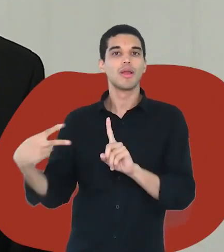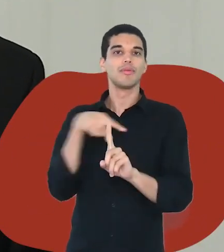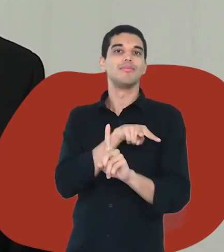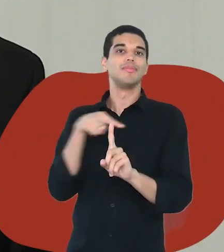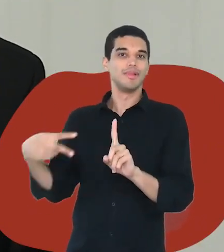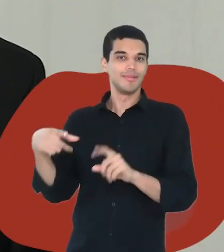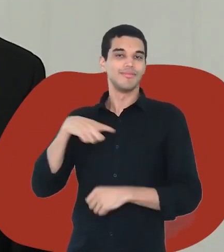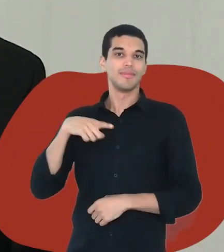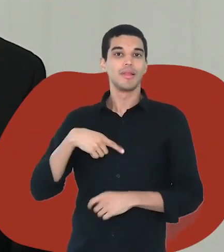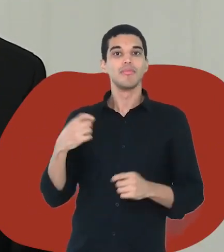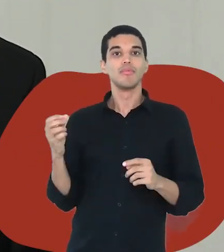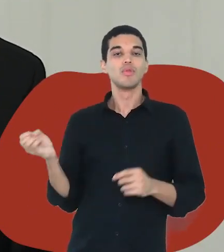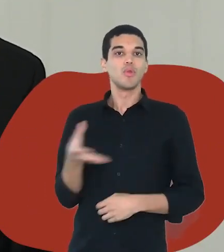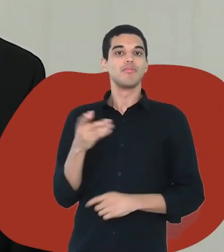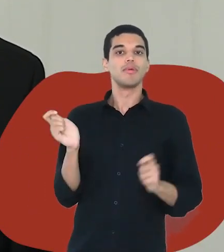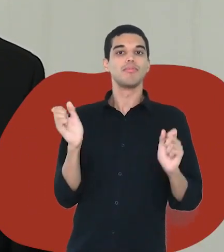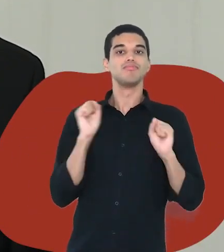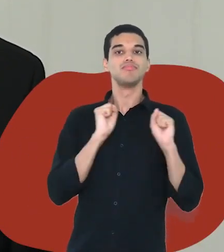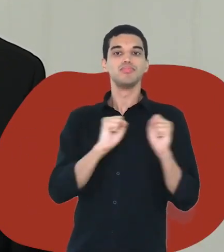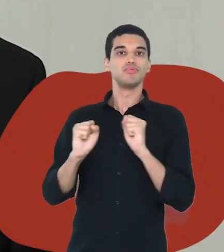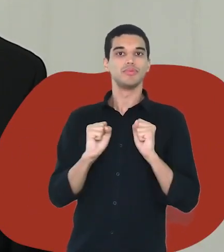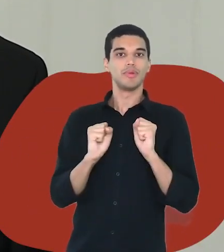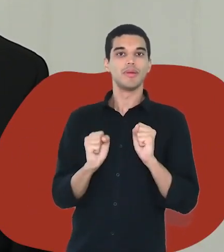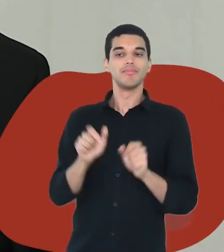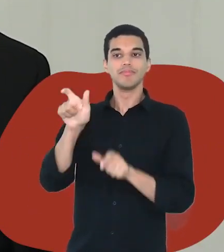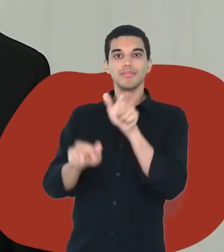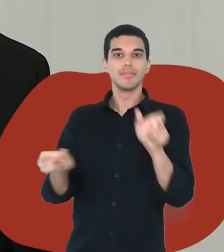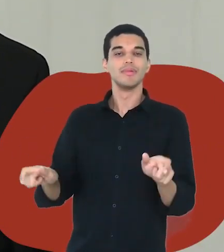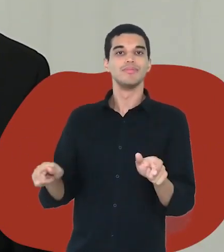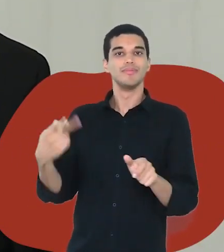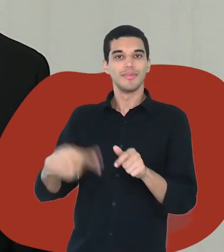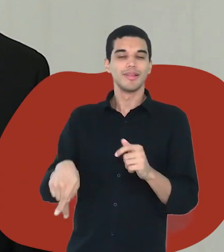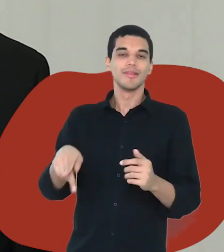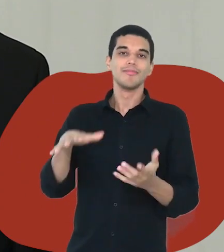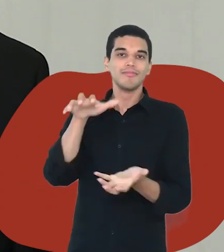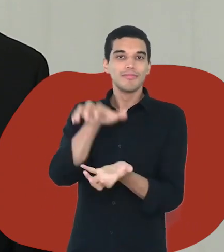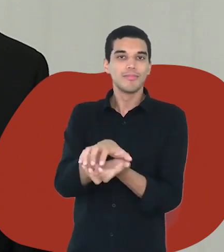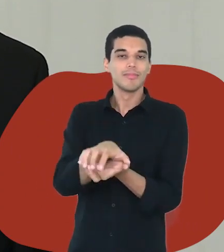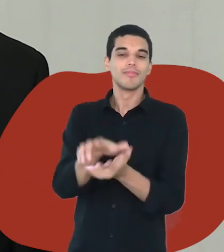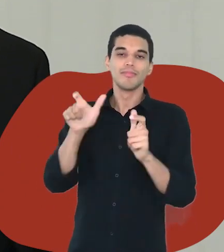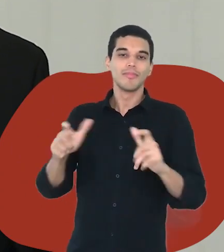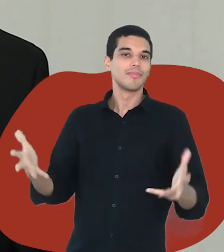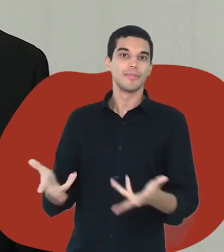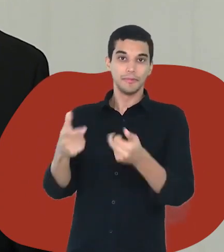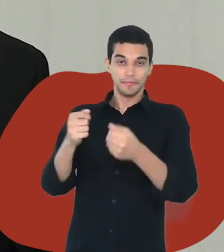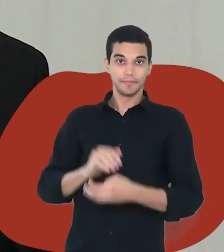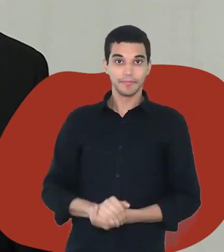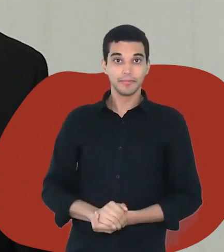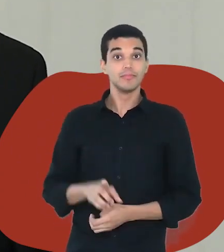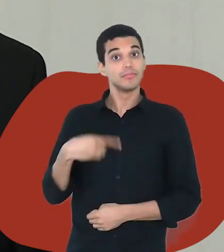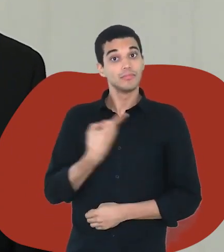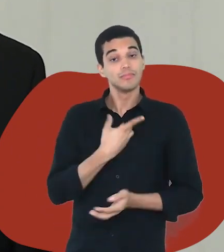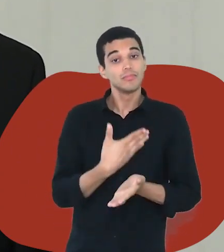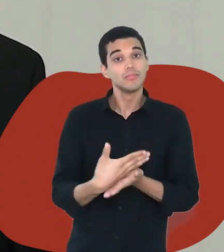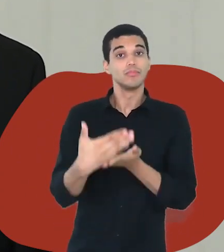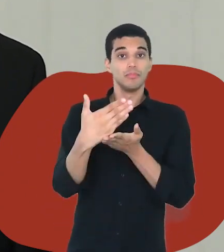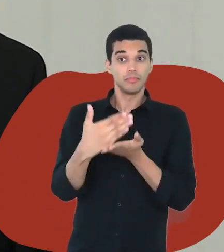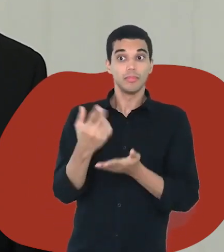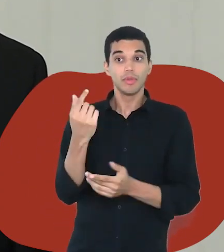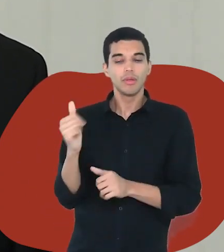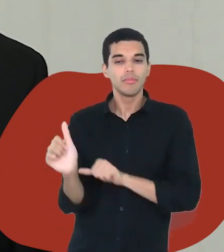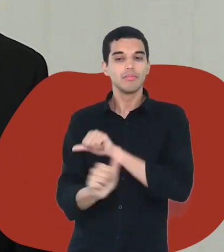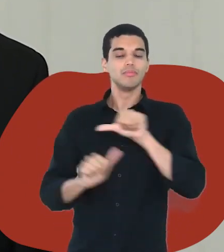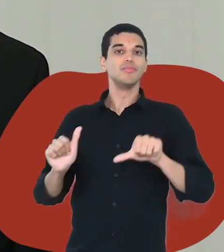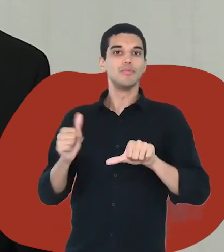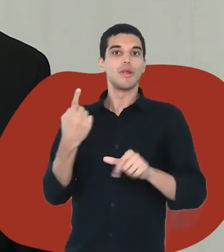trazer novas perspectivas novas possibilidades para o esse povo dessa terra maravilhosa e nada mais justo do que começar